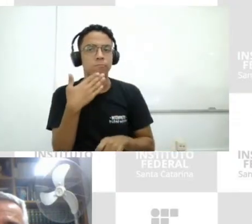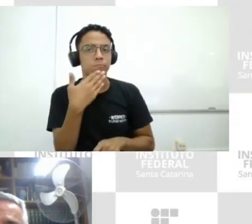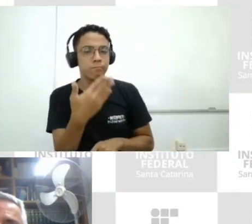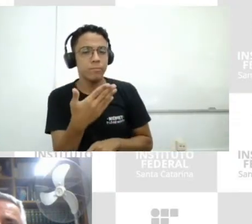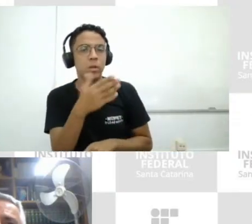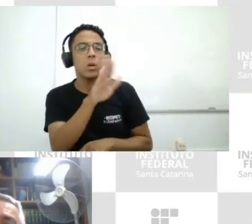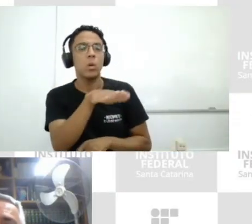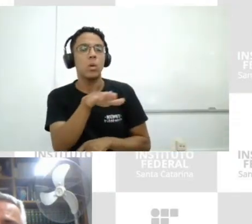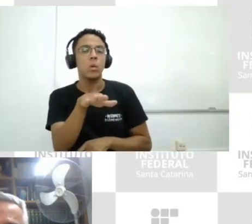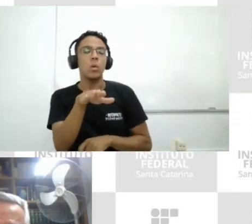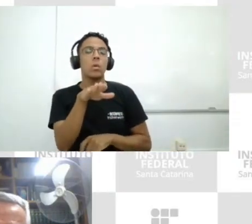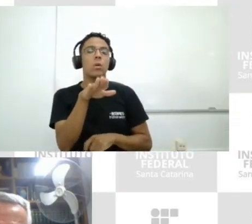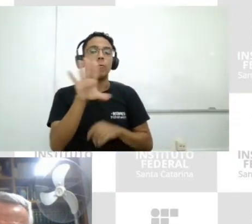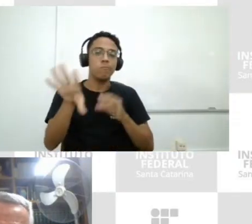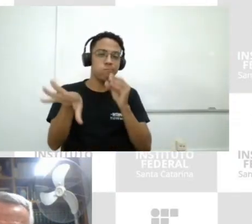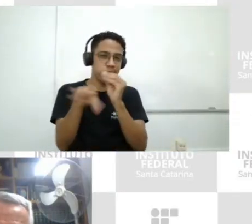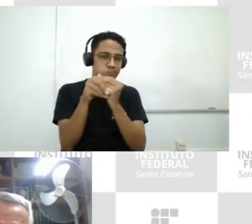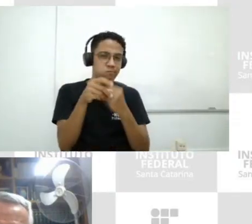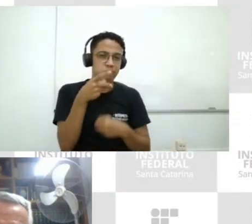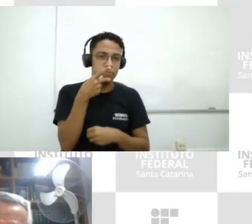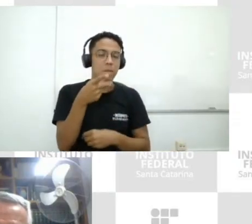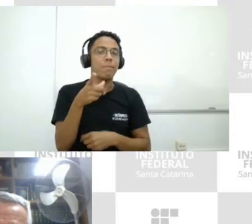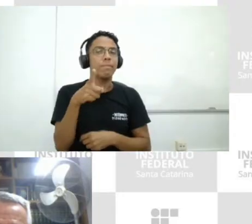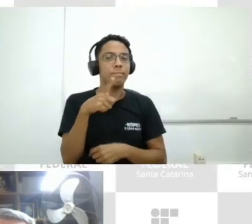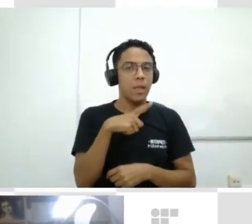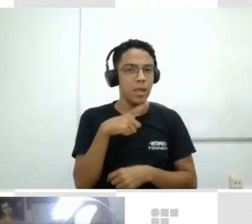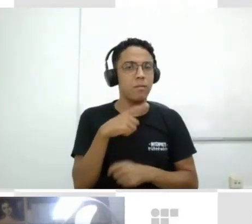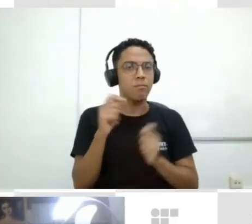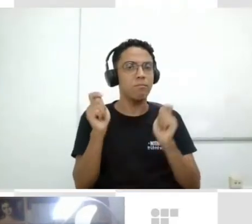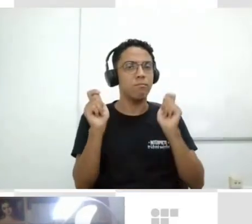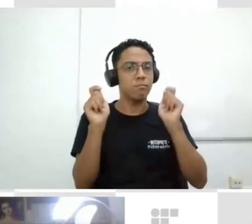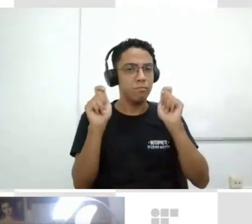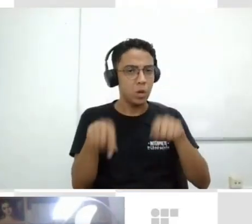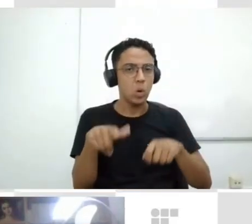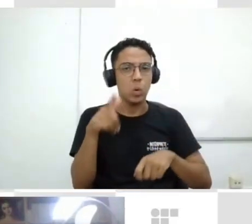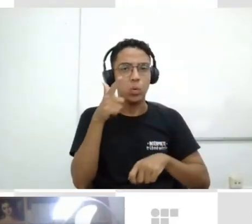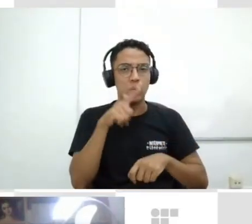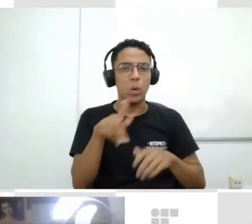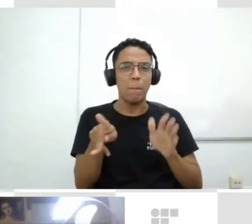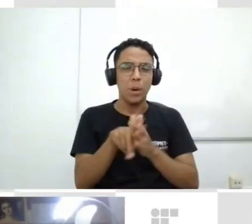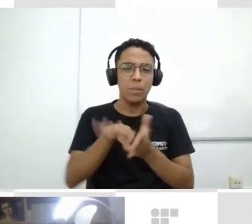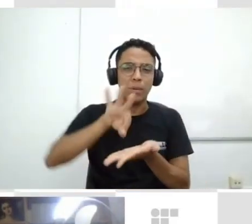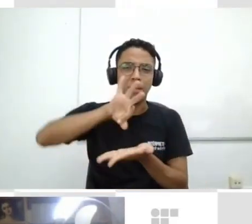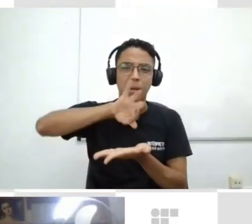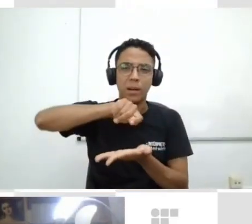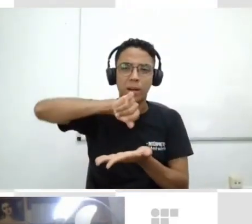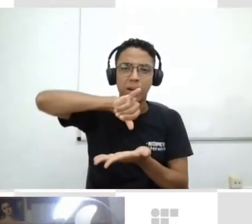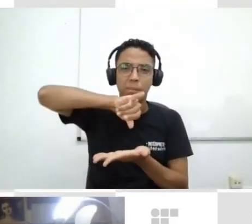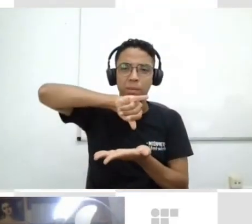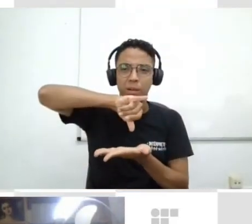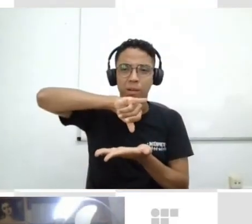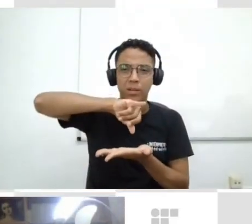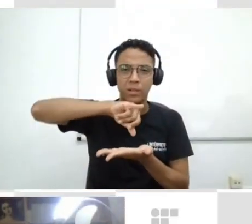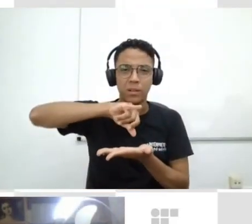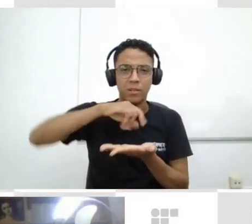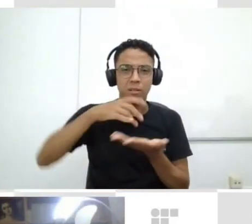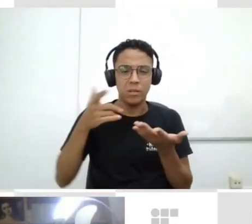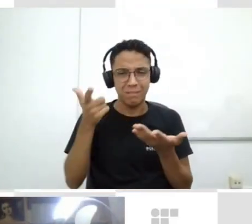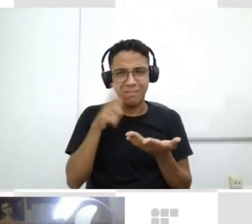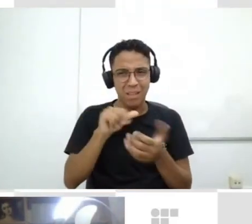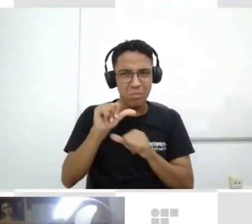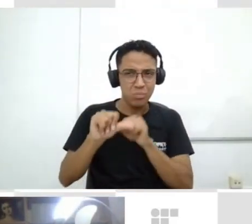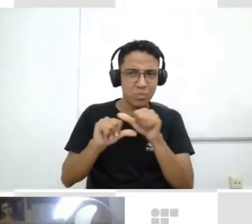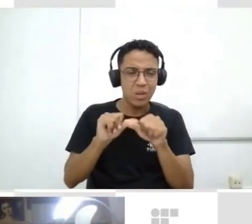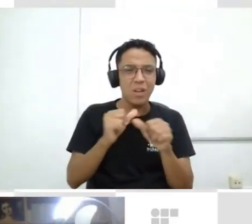seguinte, tem saída fora do modo de produção capitalista? Né? Porque vários autores,